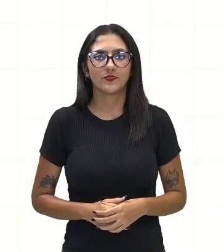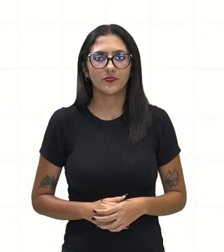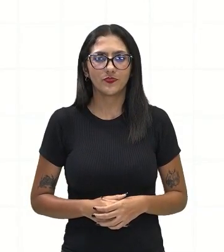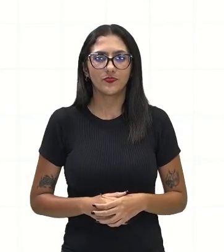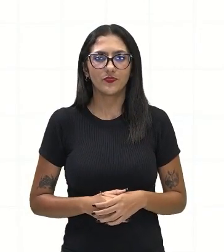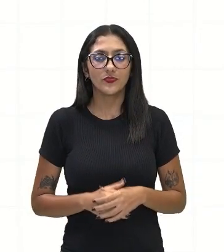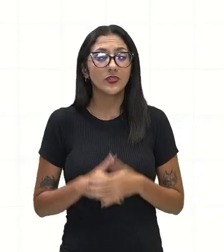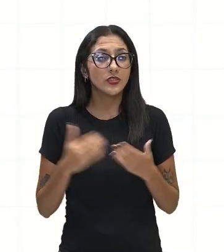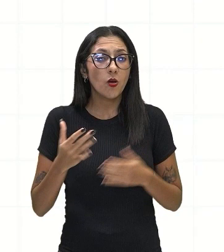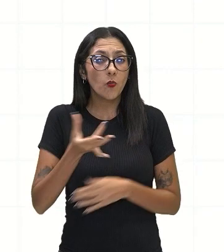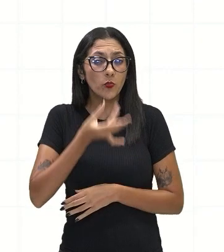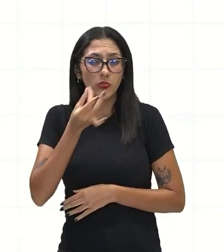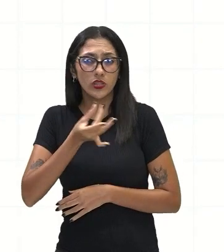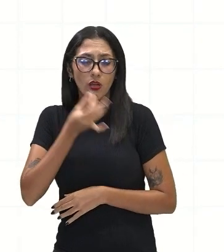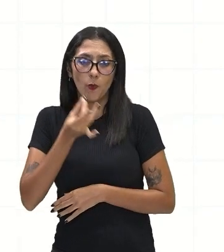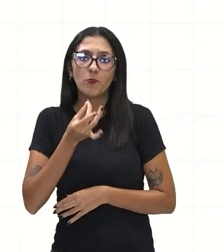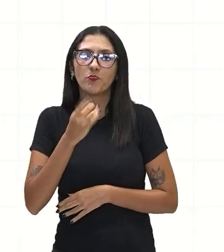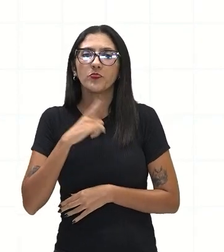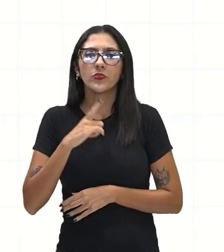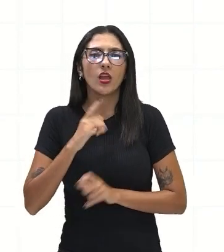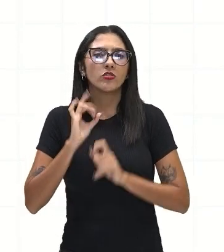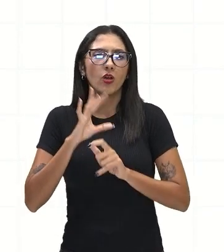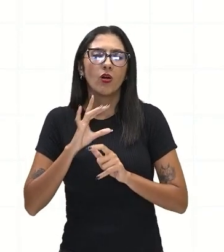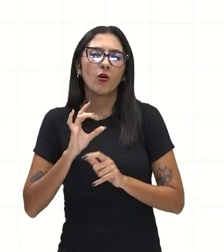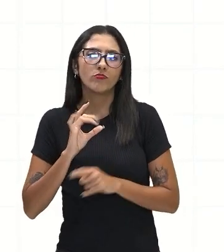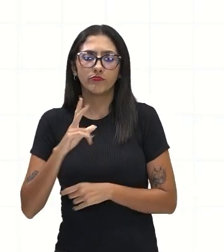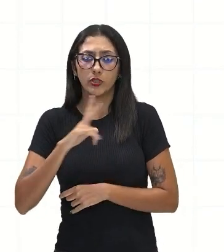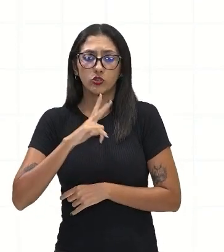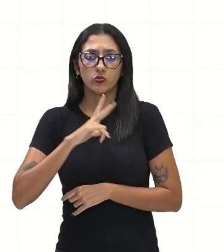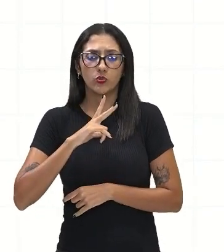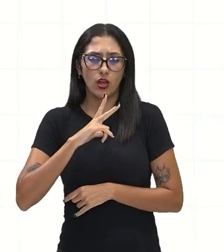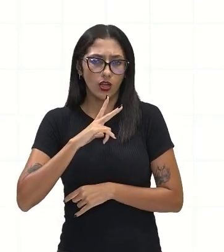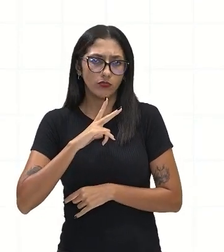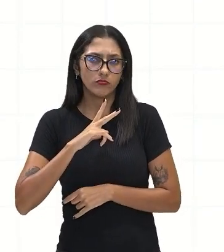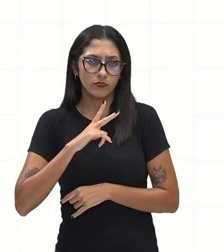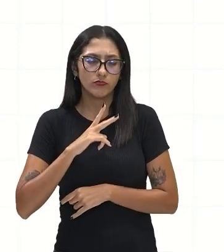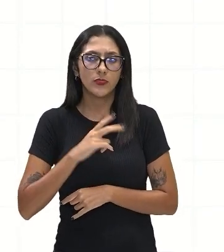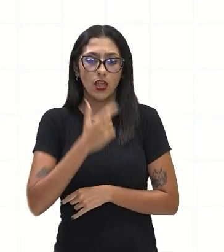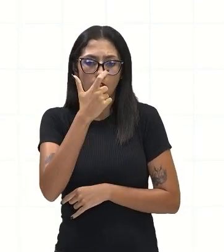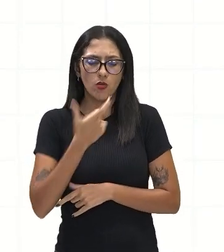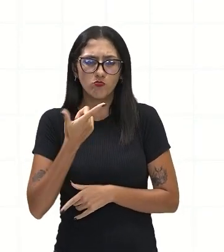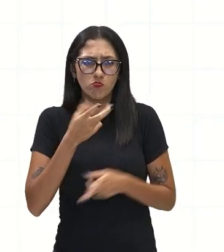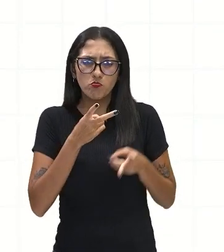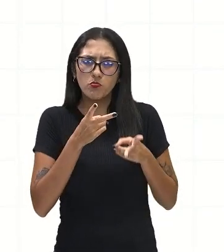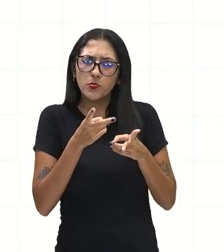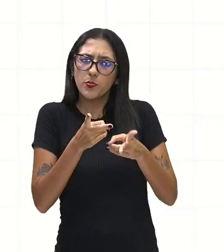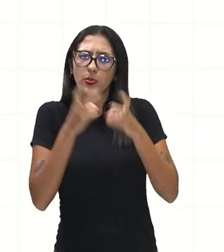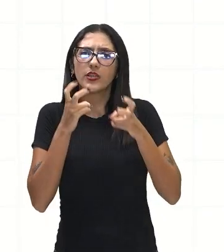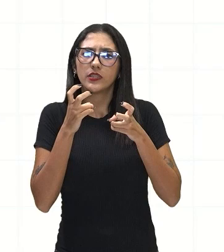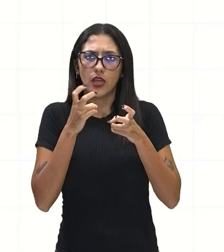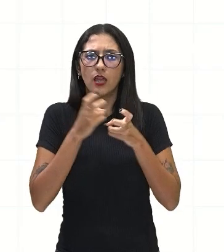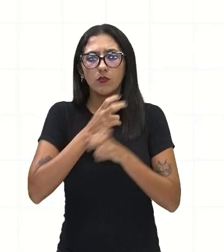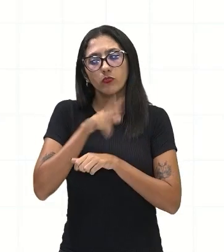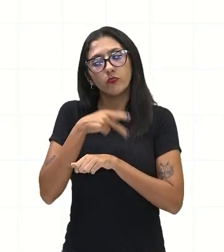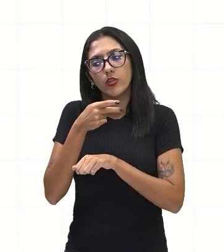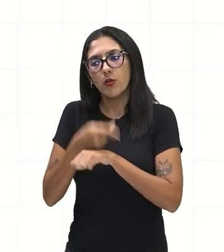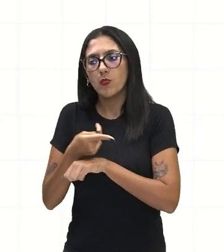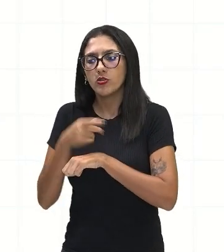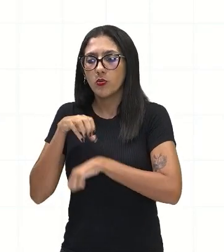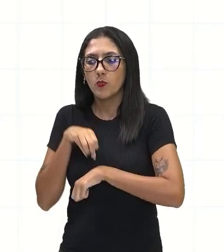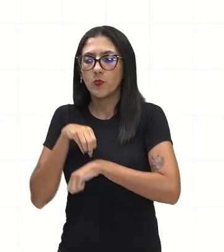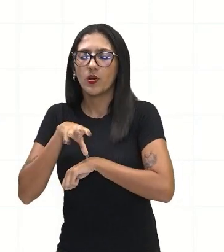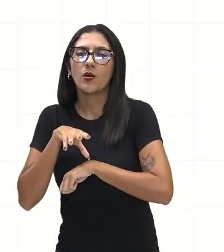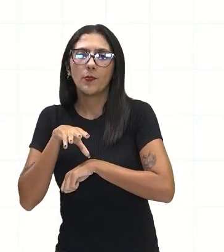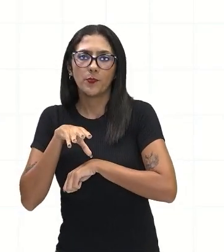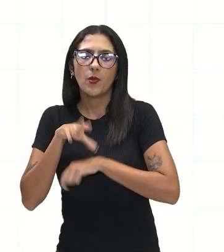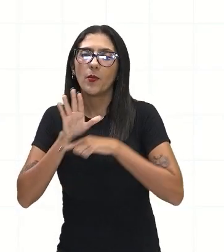opinião trata de um julgamento pessoal, é algo que eu sinto e que eu externo a respeito do fato. É